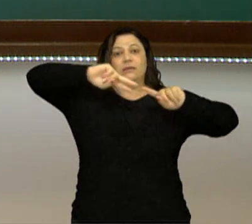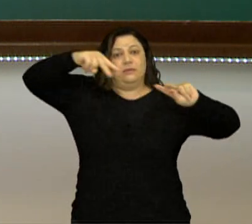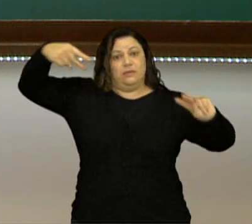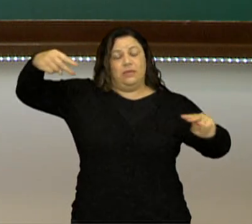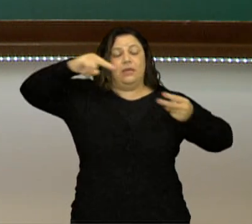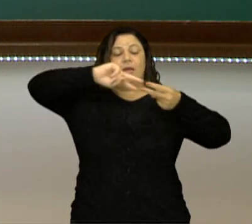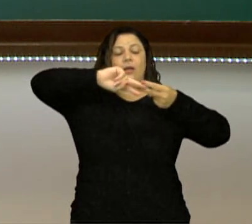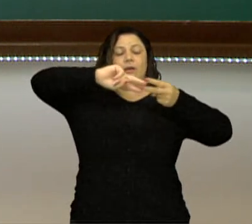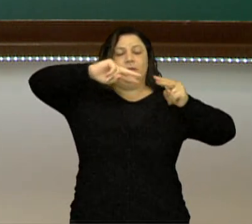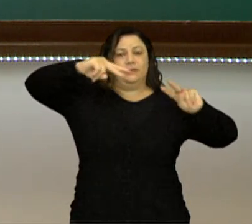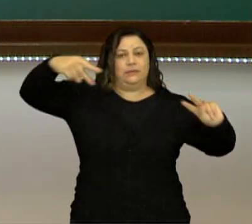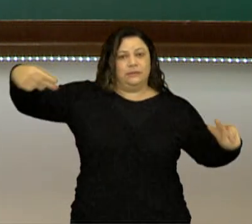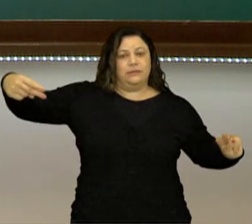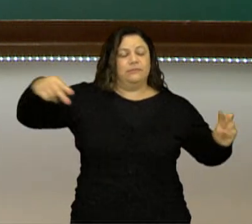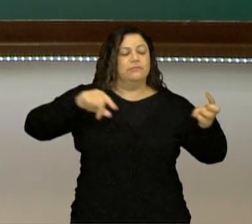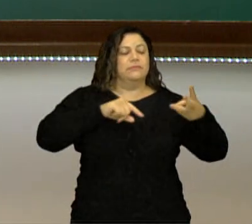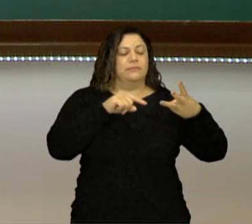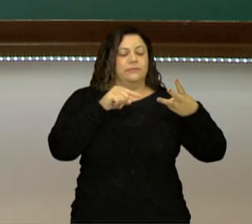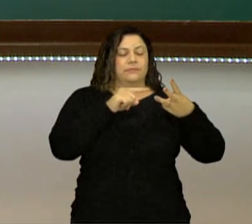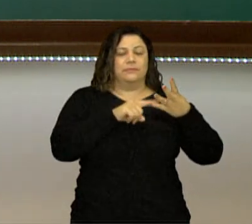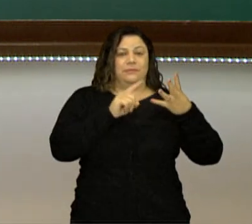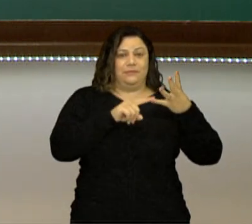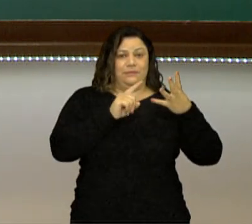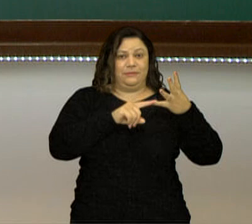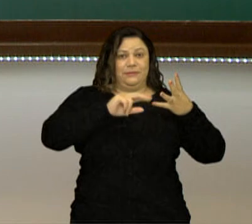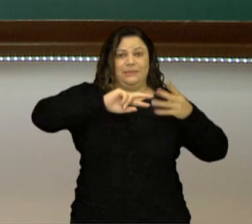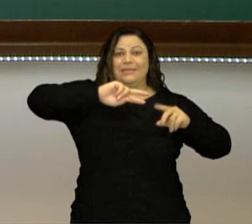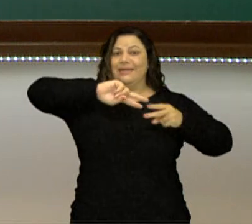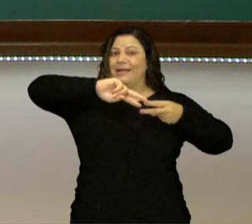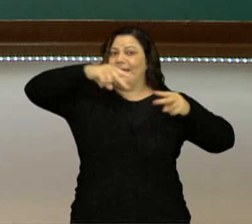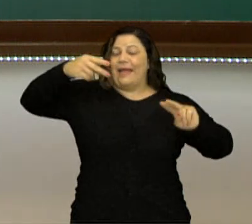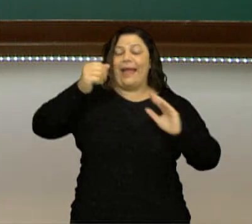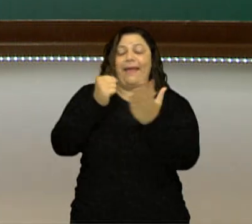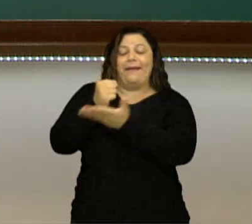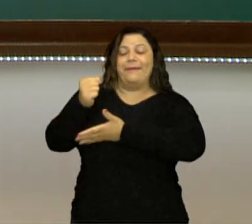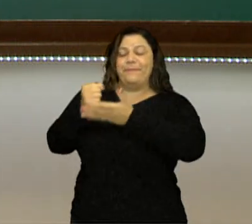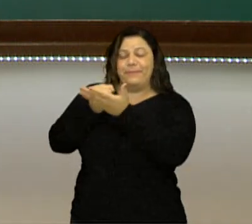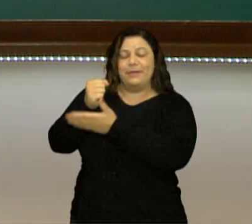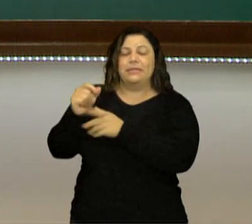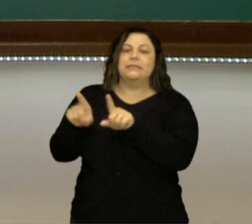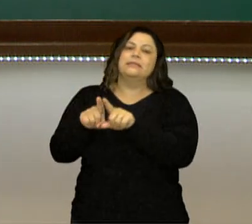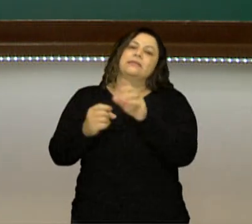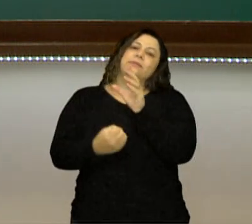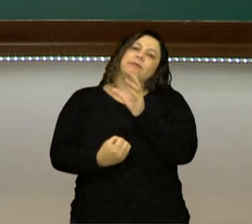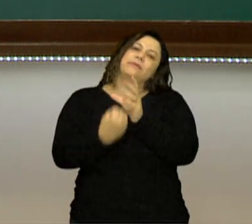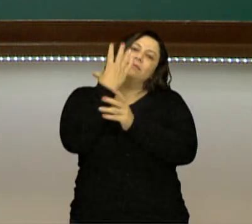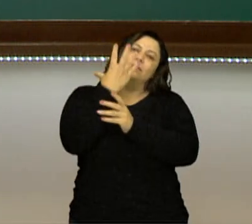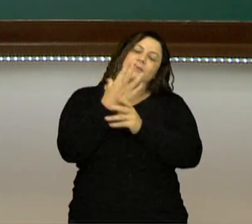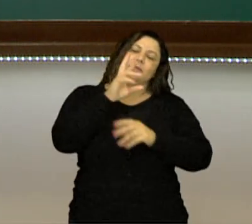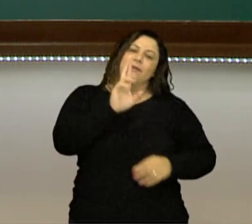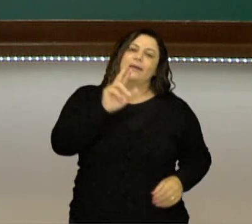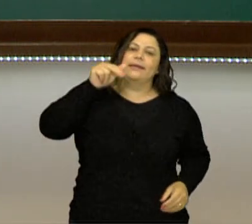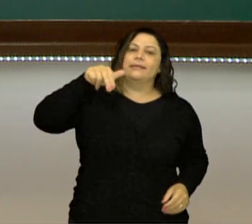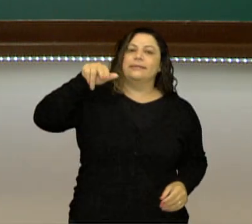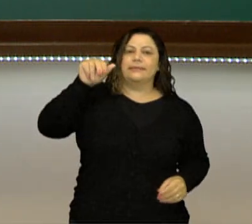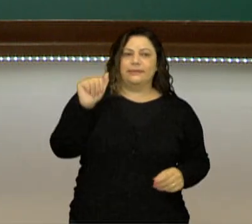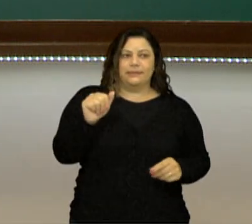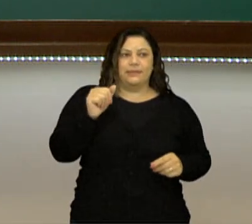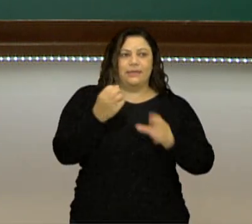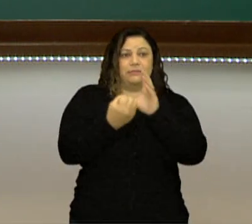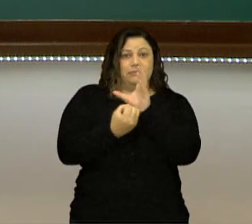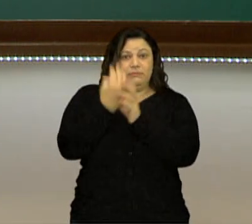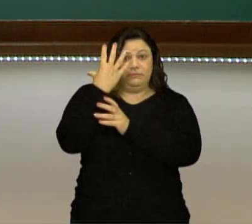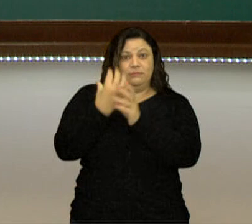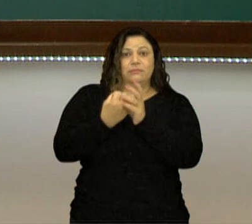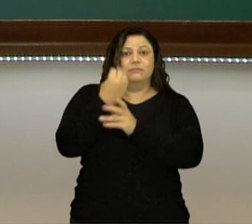tipos de ácidos nucleicos, o DNA é a base também para a formação do RNA e dos três tipos, inclusive. Então aparece aqui, ó, o